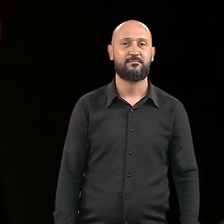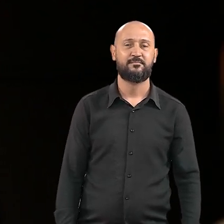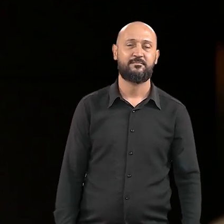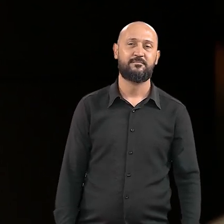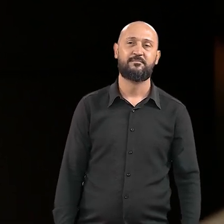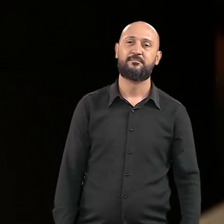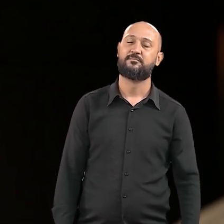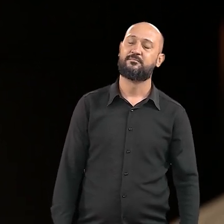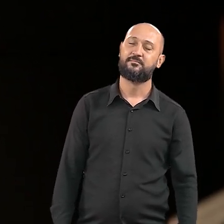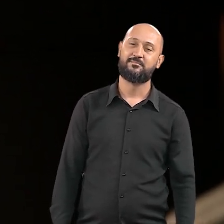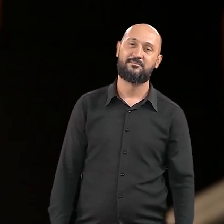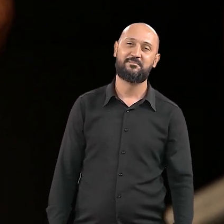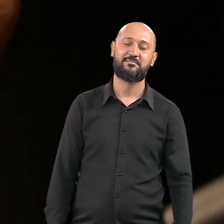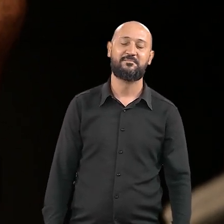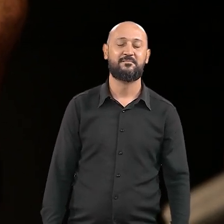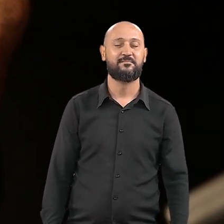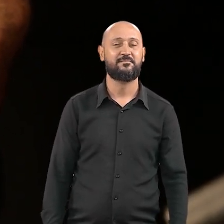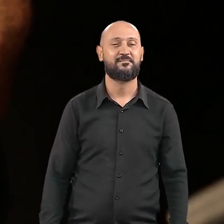larararará.